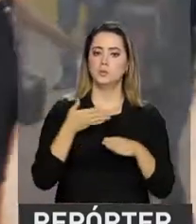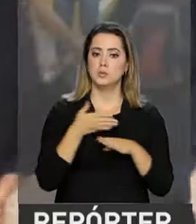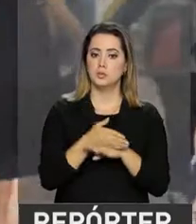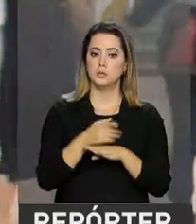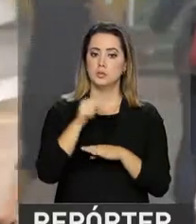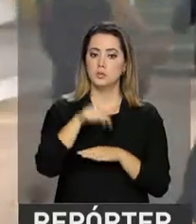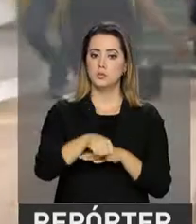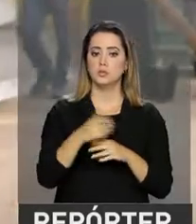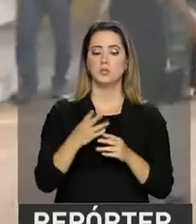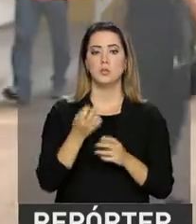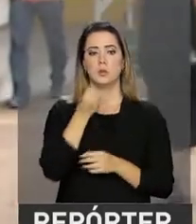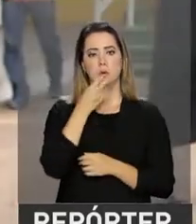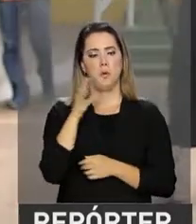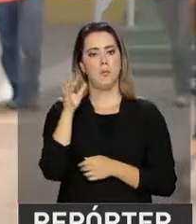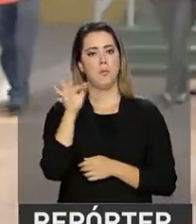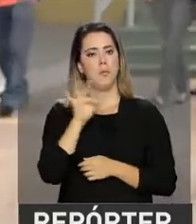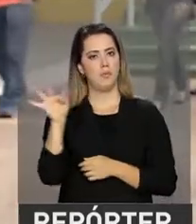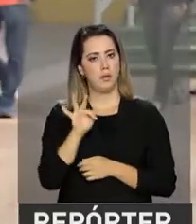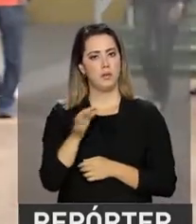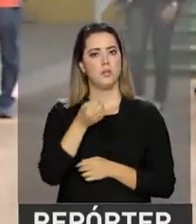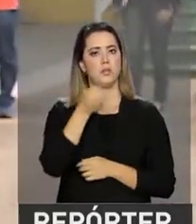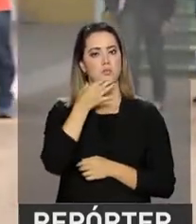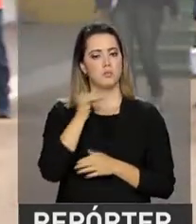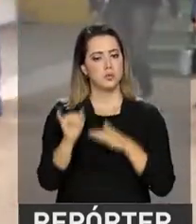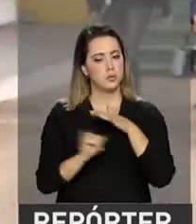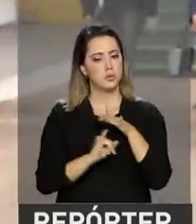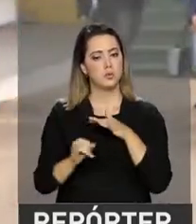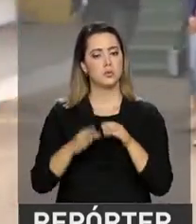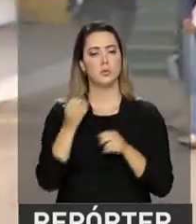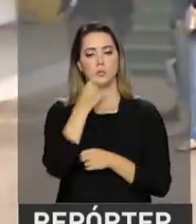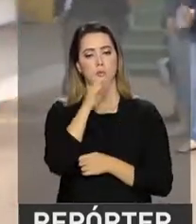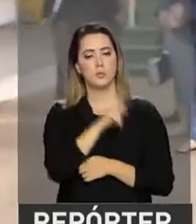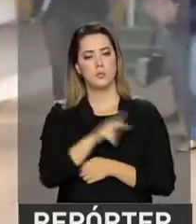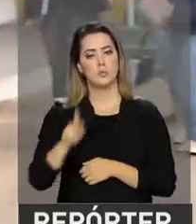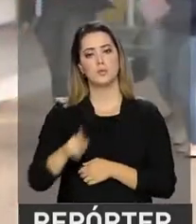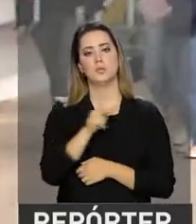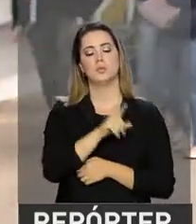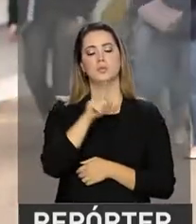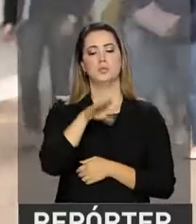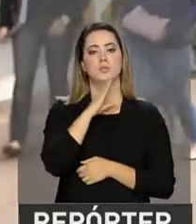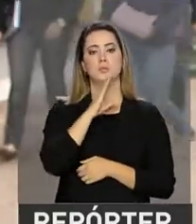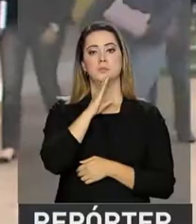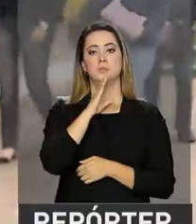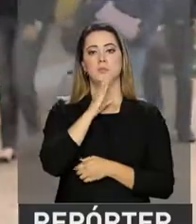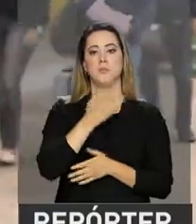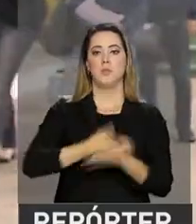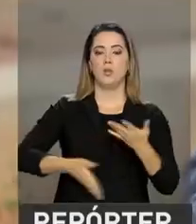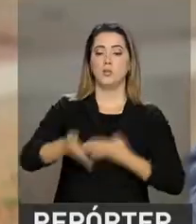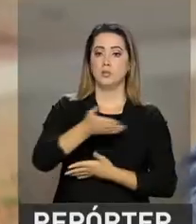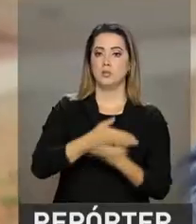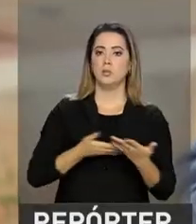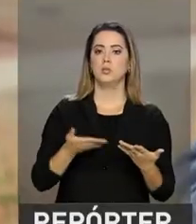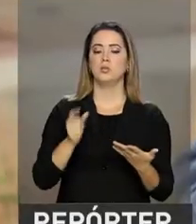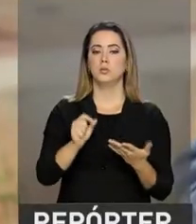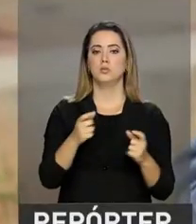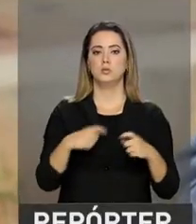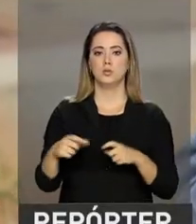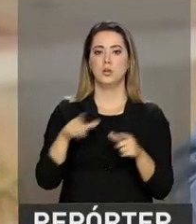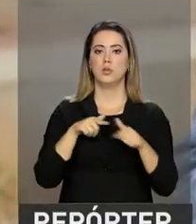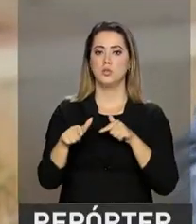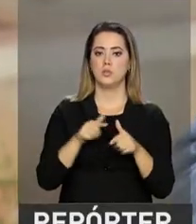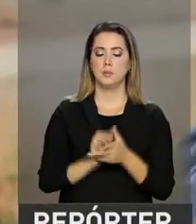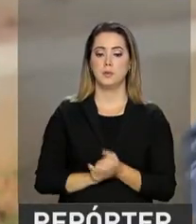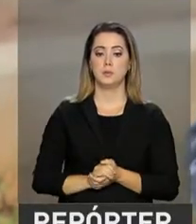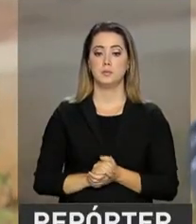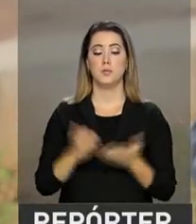aqui numa boa faculdade, numa boa instituição, com bons professores, que são reconhecidos pelo mercado de trabalho. Assim como Igor, milhares